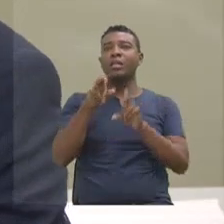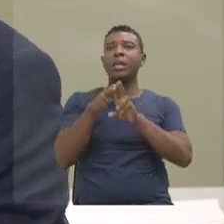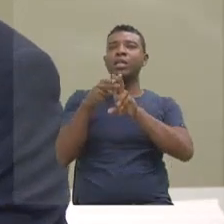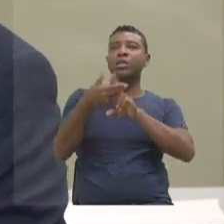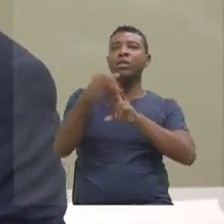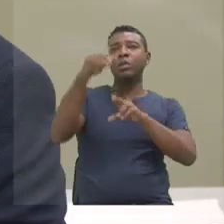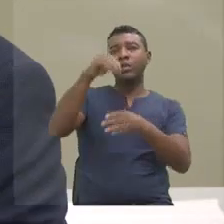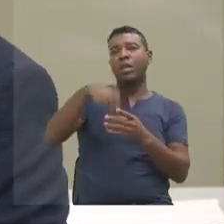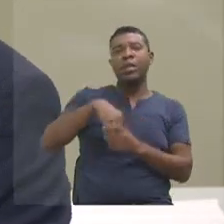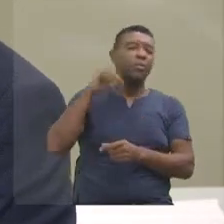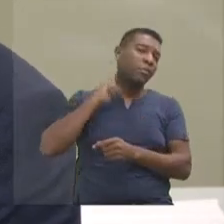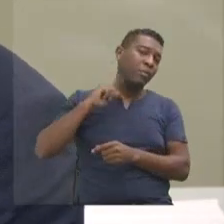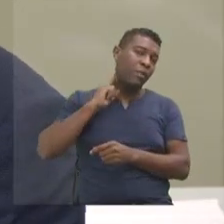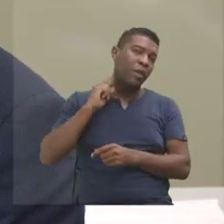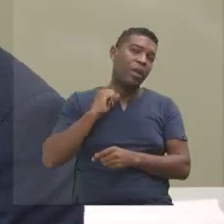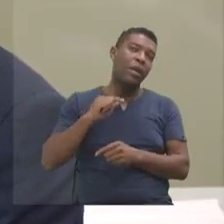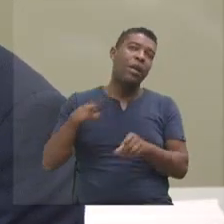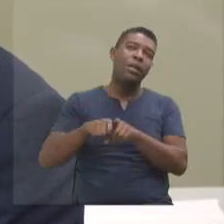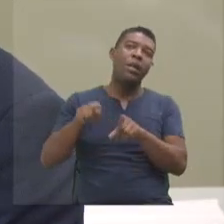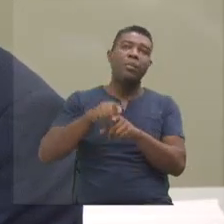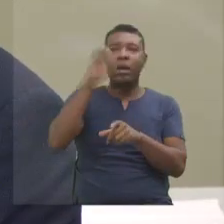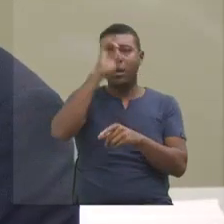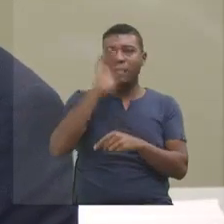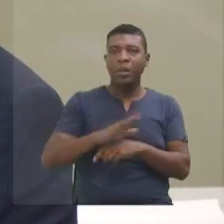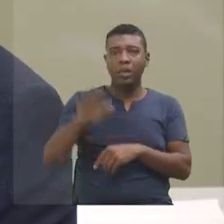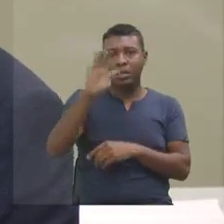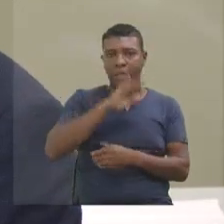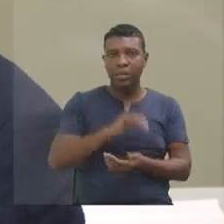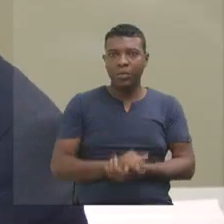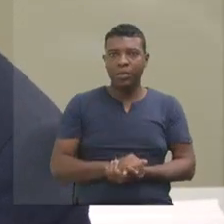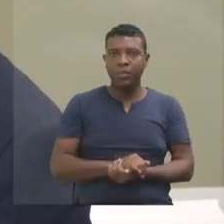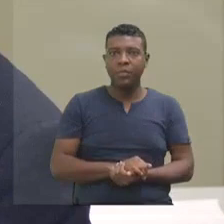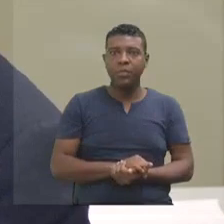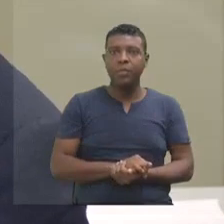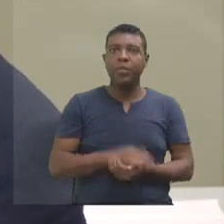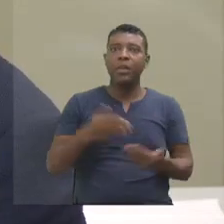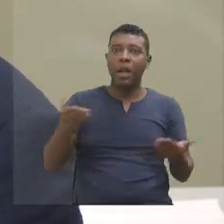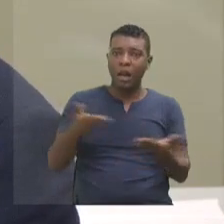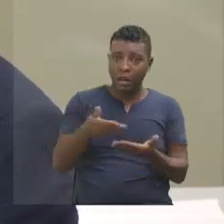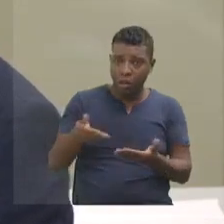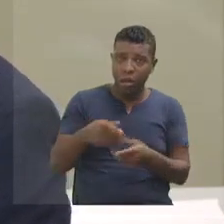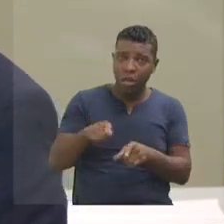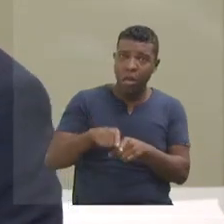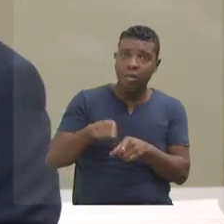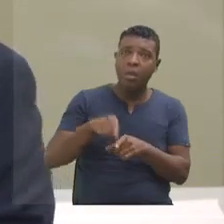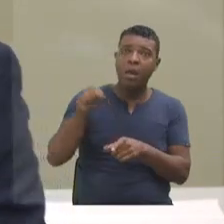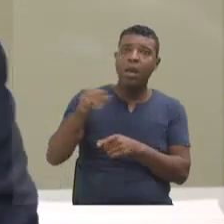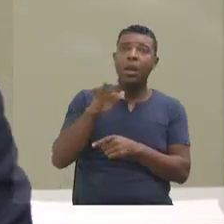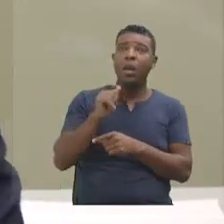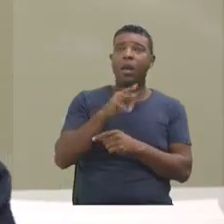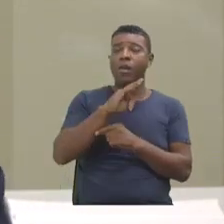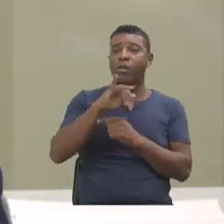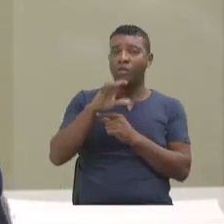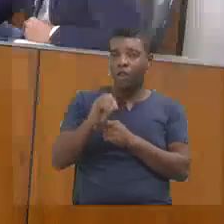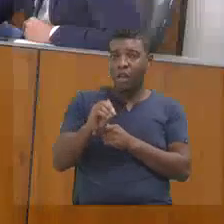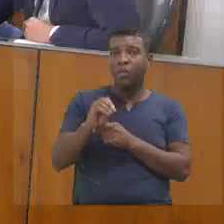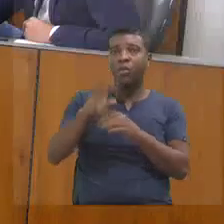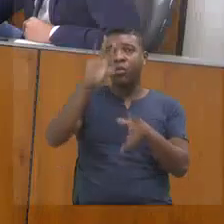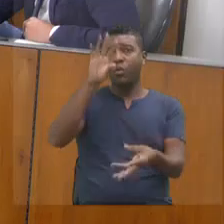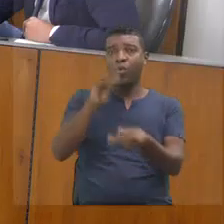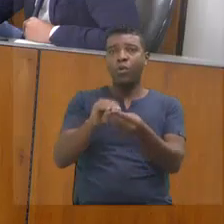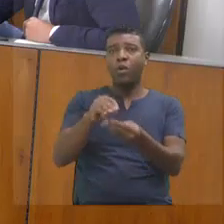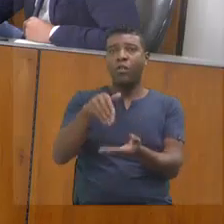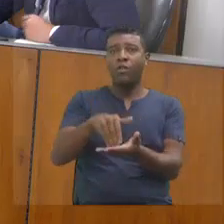em Minas Gerais e no Brasil gostaria agora também de passar a palavra que é o Fábio Margarete para as suas considerações finais